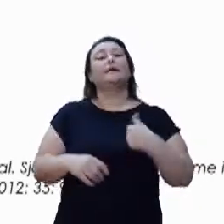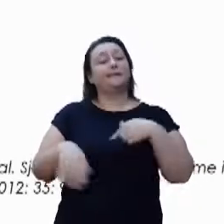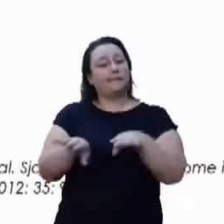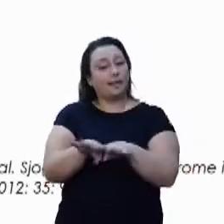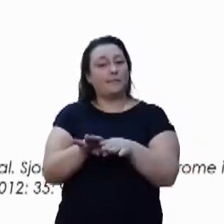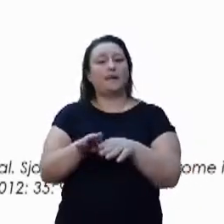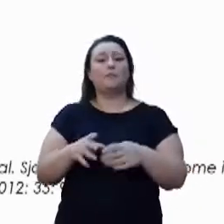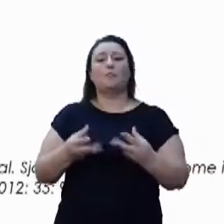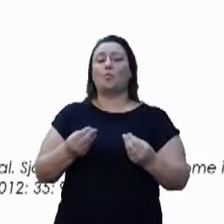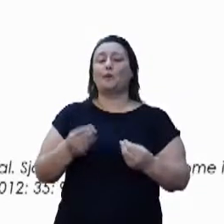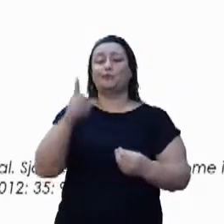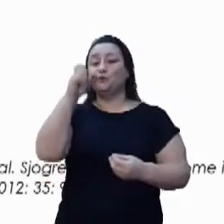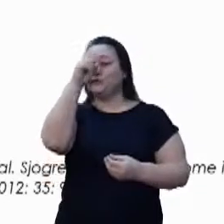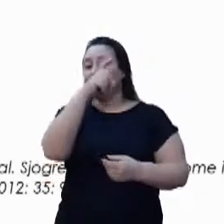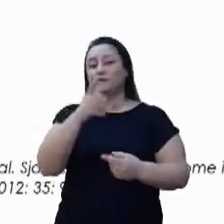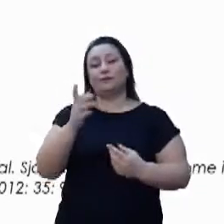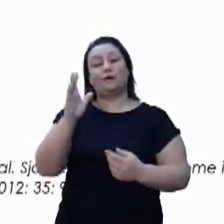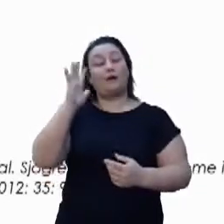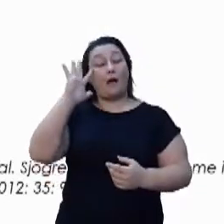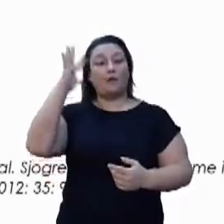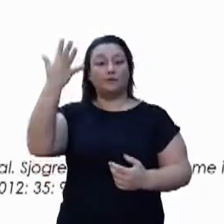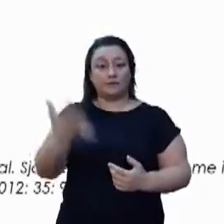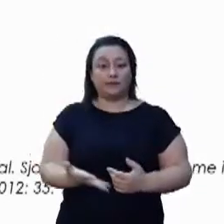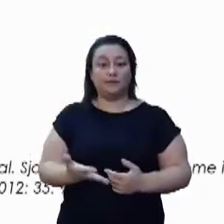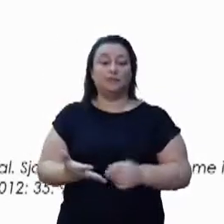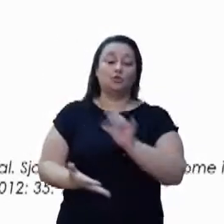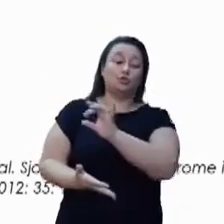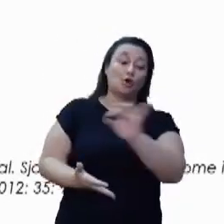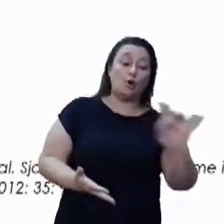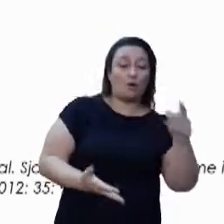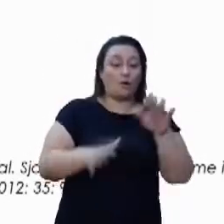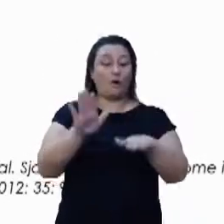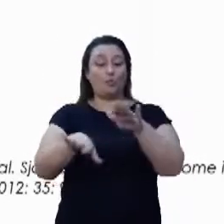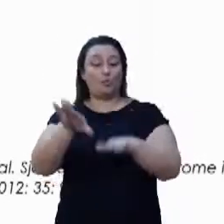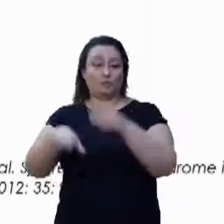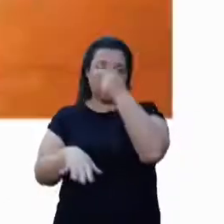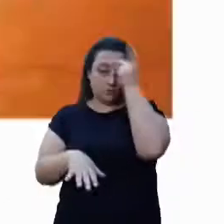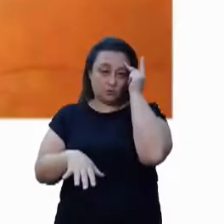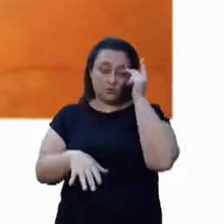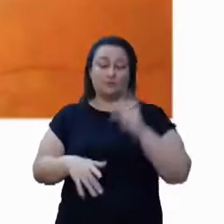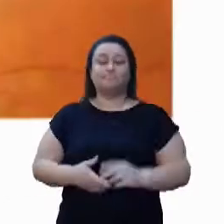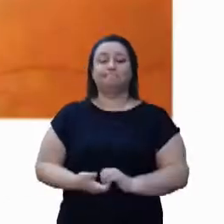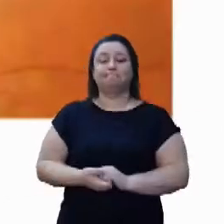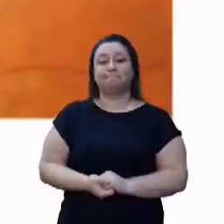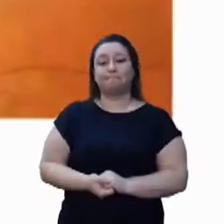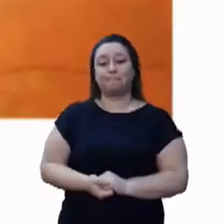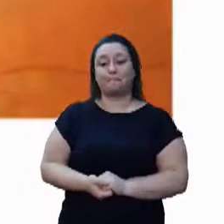manifestação bastante rara, que foi descrita apenas em alguns casos raros.